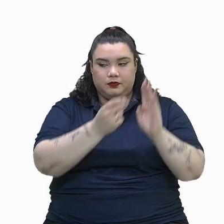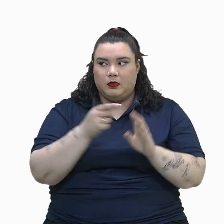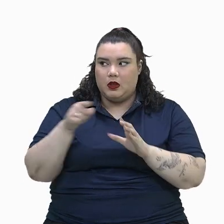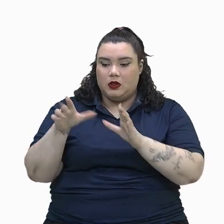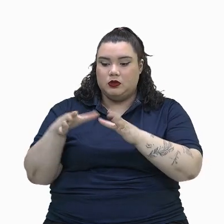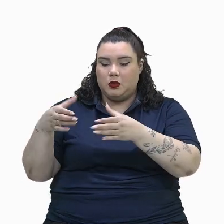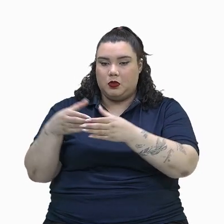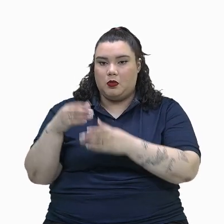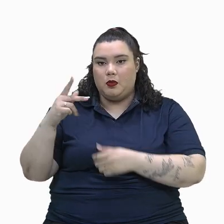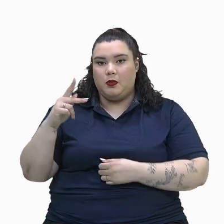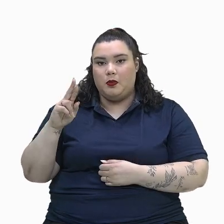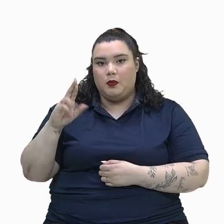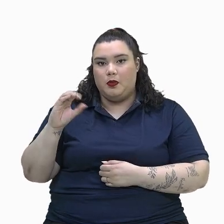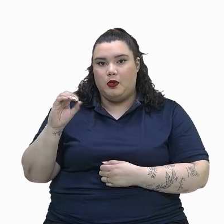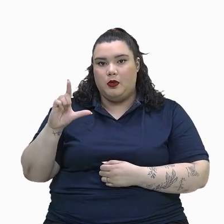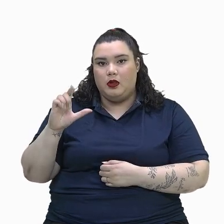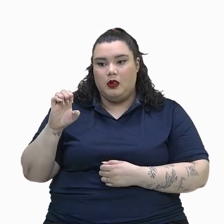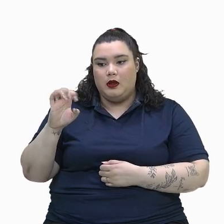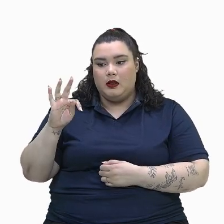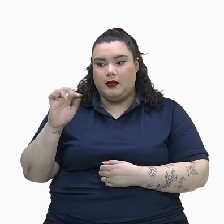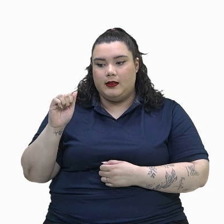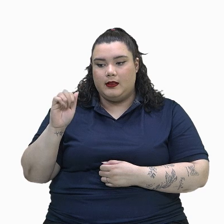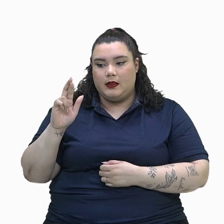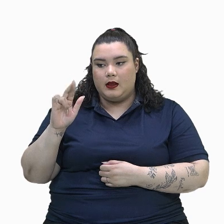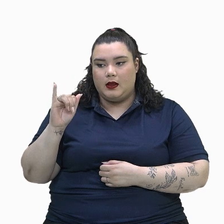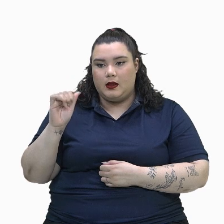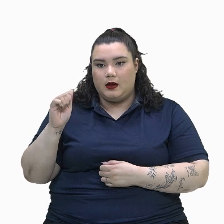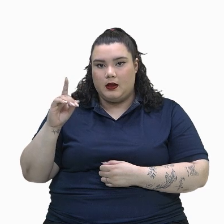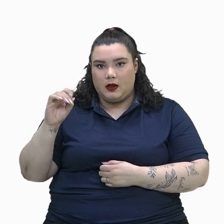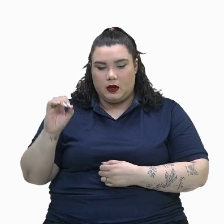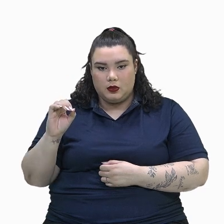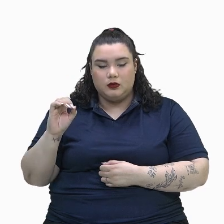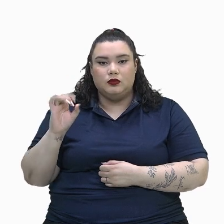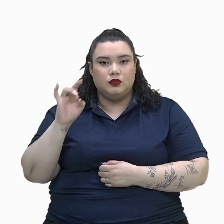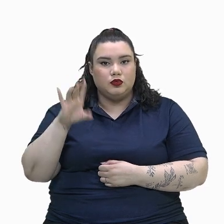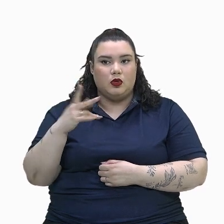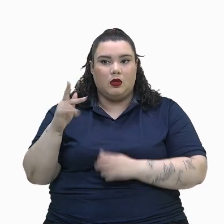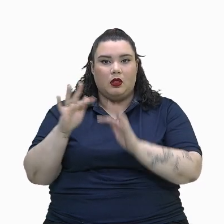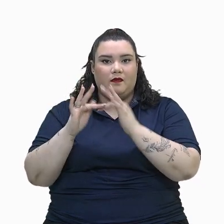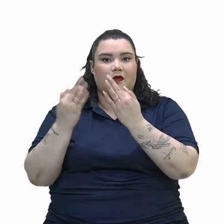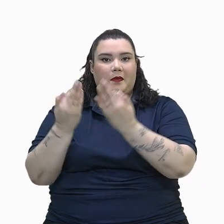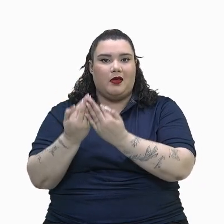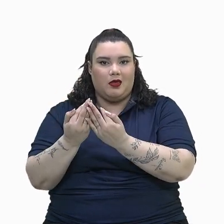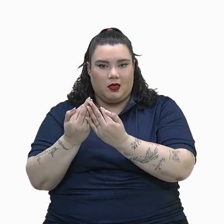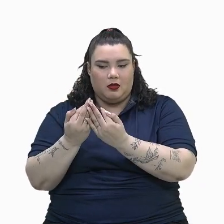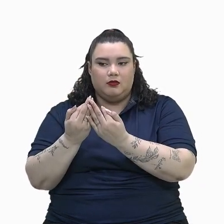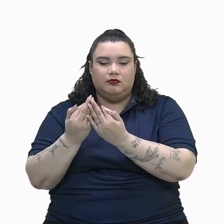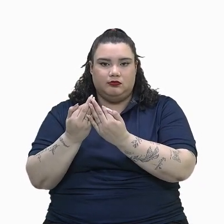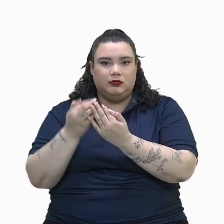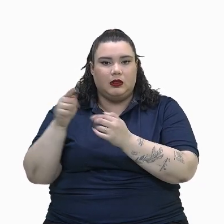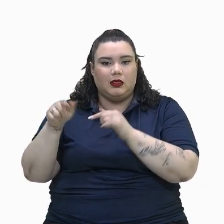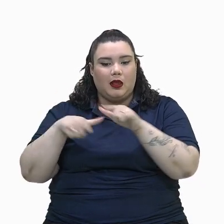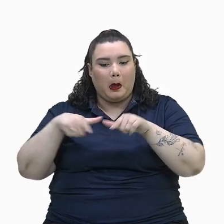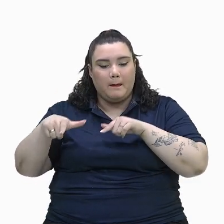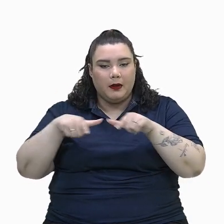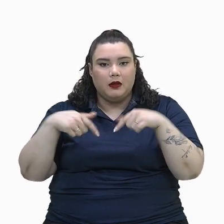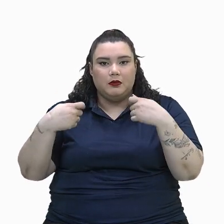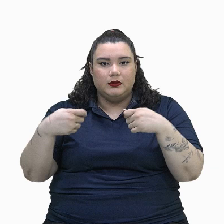que tem apenas como propriedade a sua prole, né, a sua família. E ele vai, então, trabalhar para